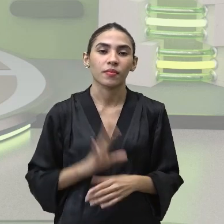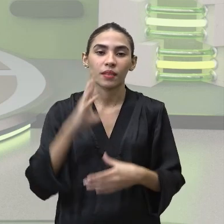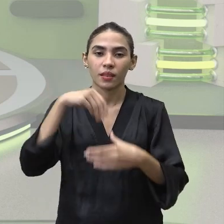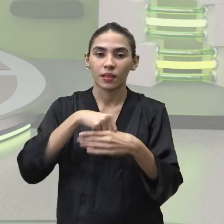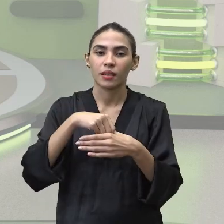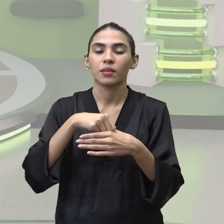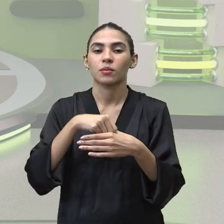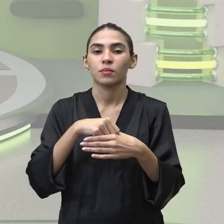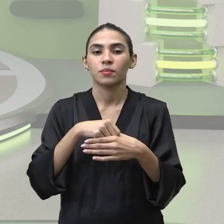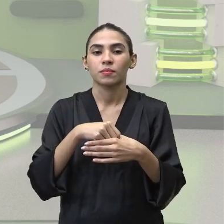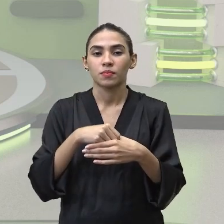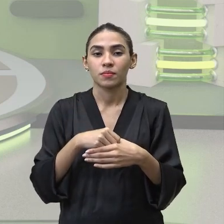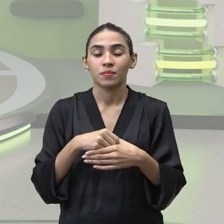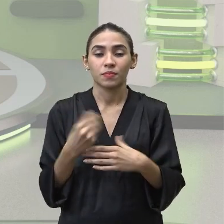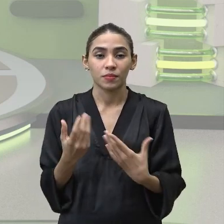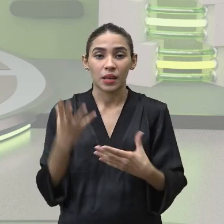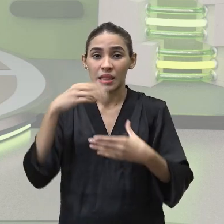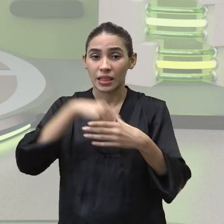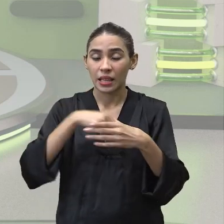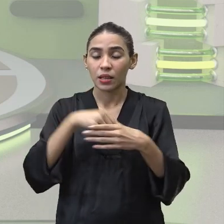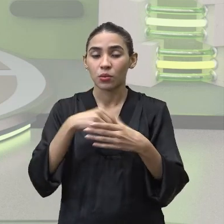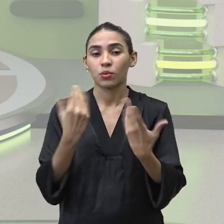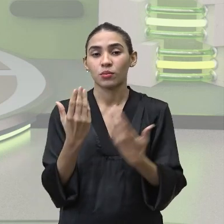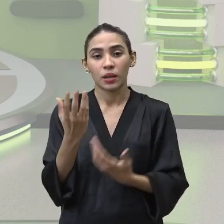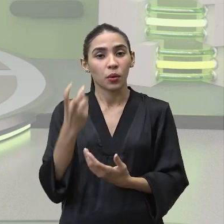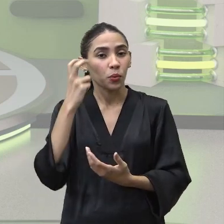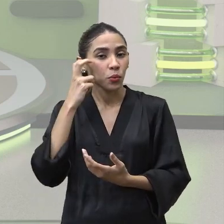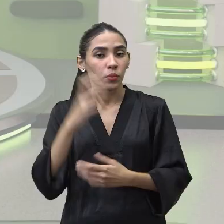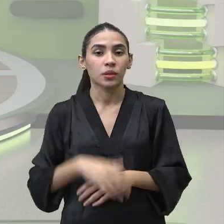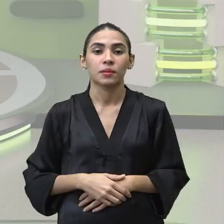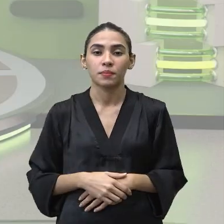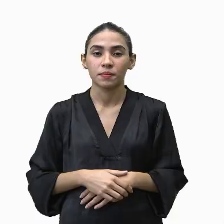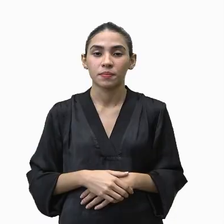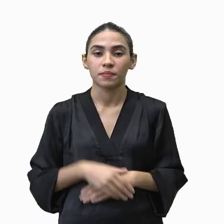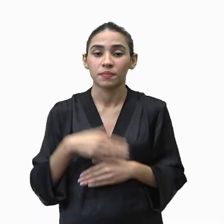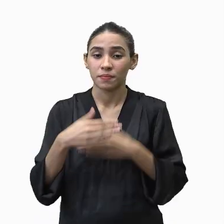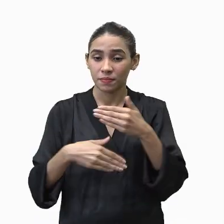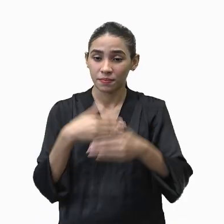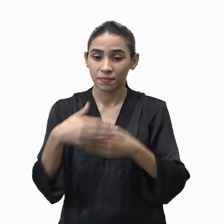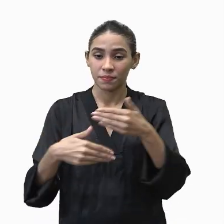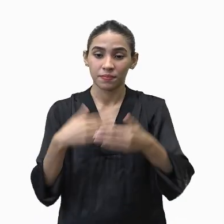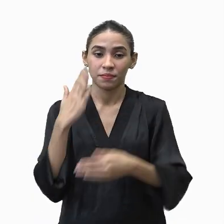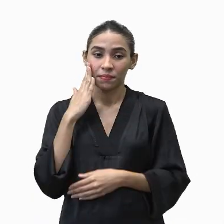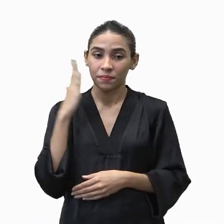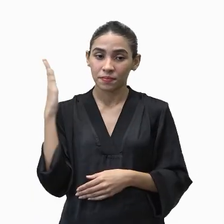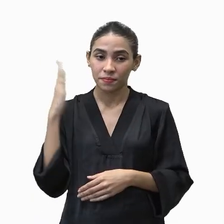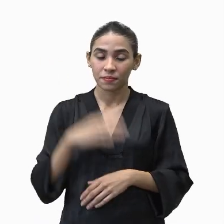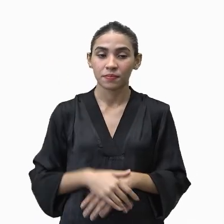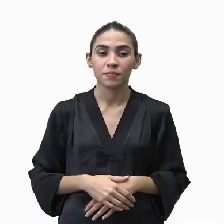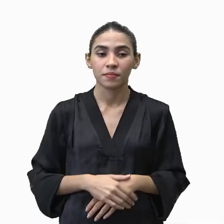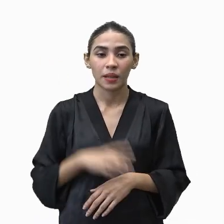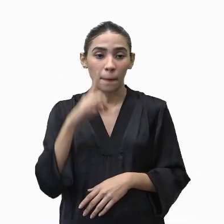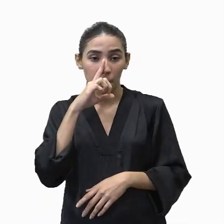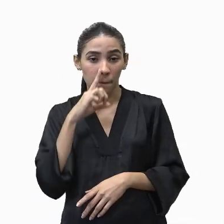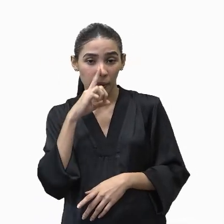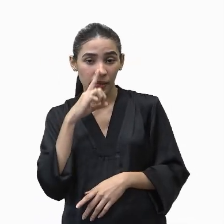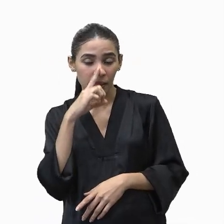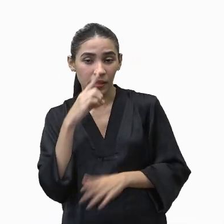dentro da nossa cultura. Para a gente dar continuidade aí, nós temos as